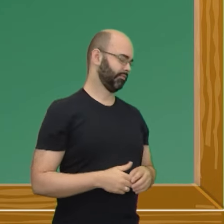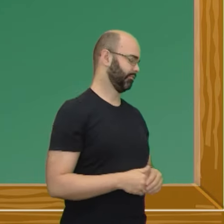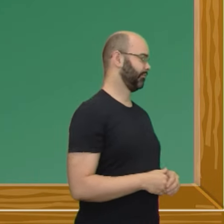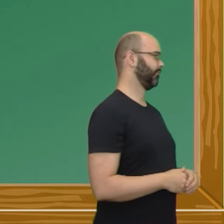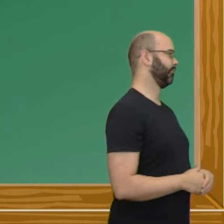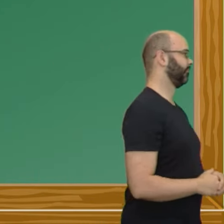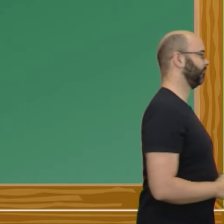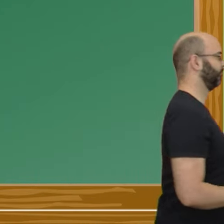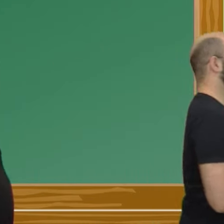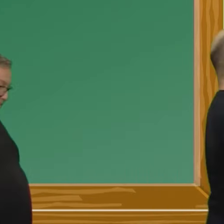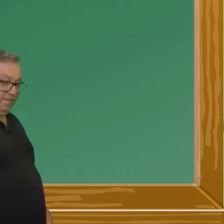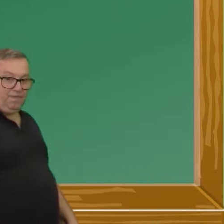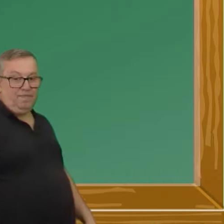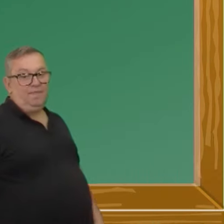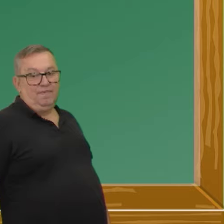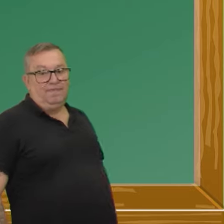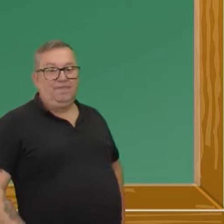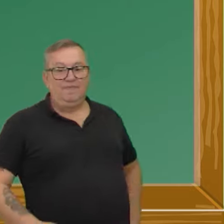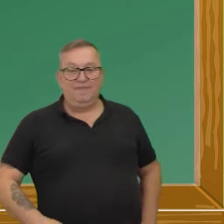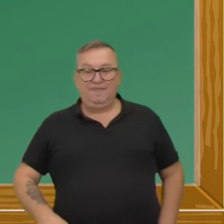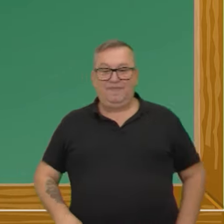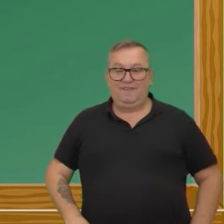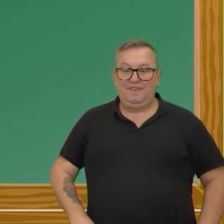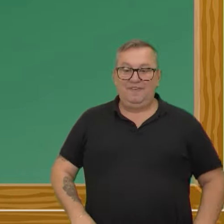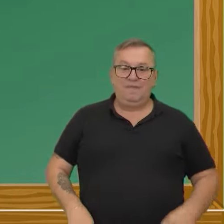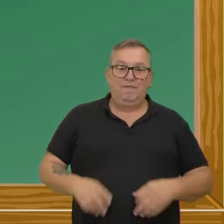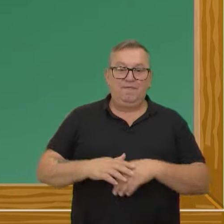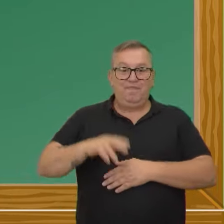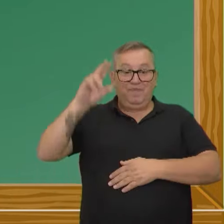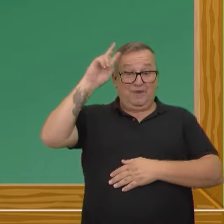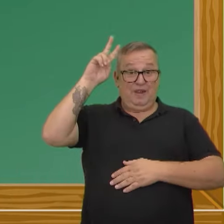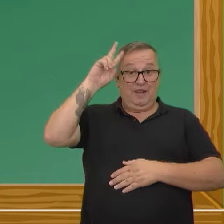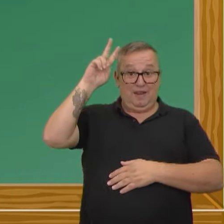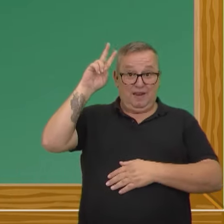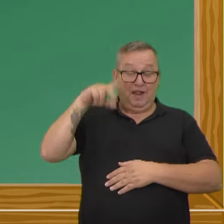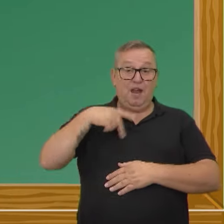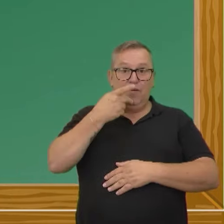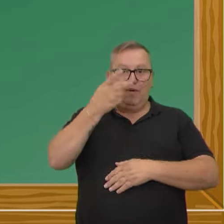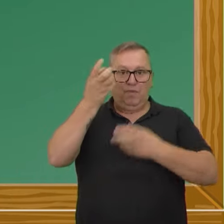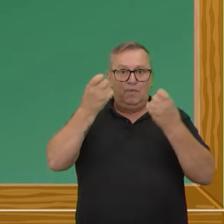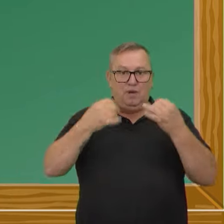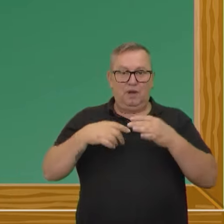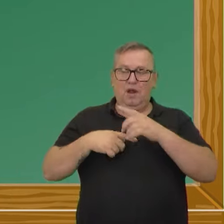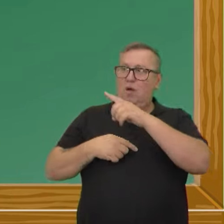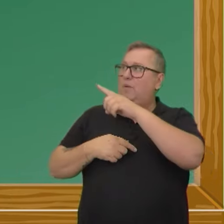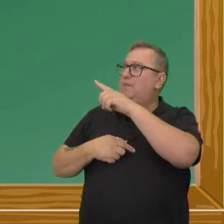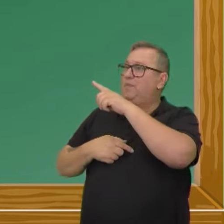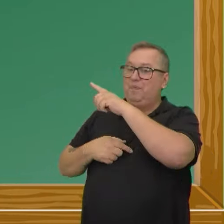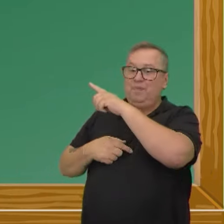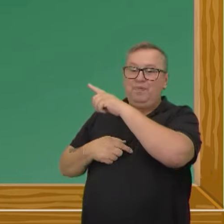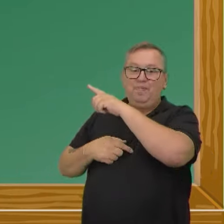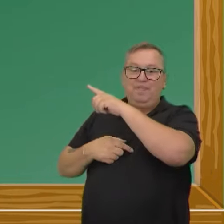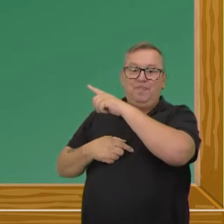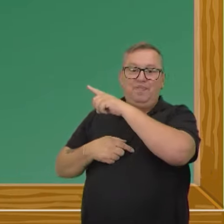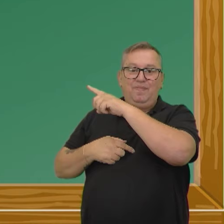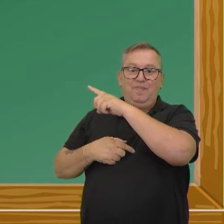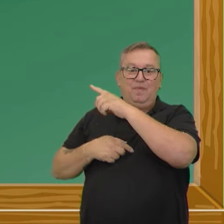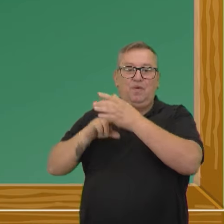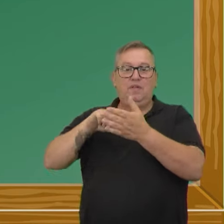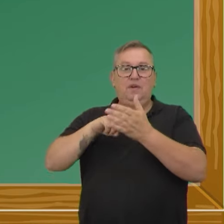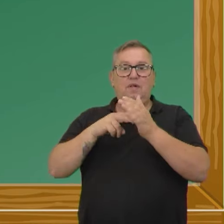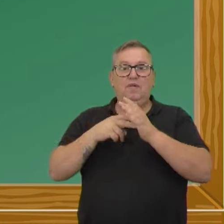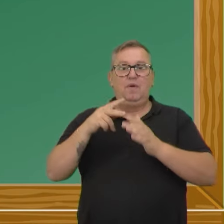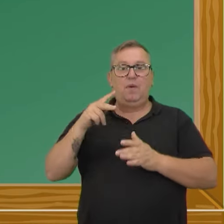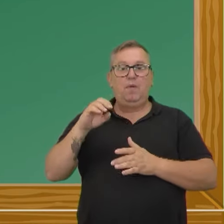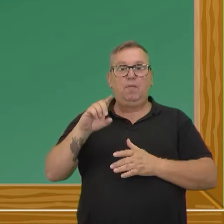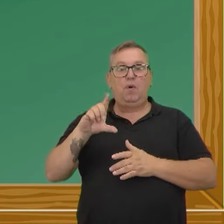que é politeísmo? A gente estudou isso lá desde o primeiro bimestre, eu estou falando disso com vocês. Então, ó, o que é